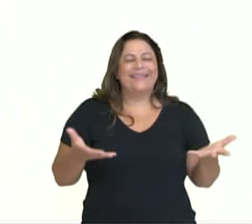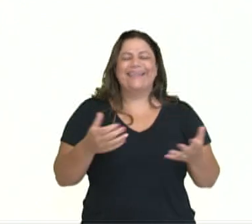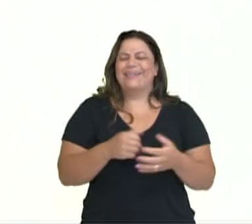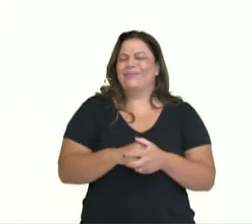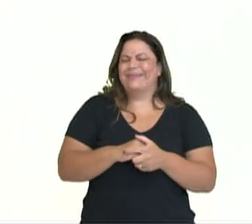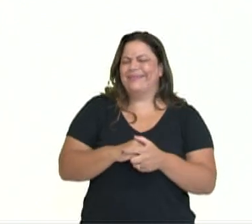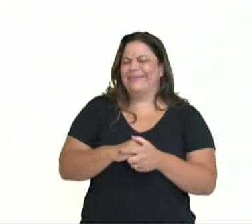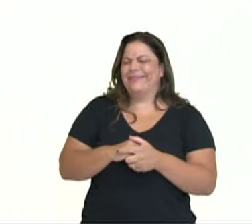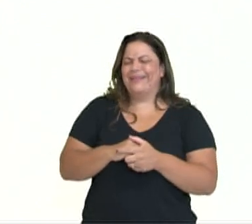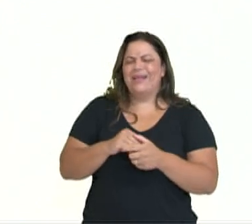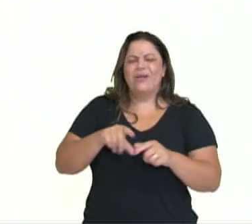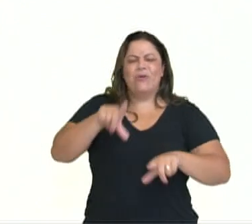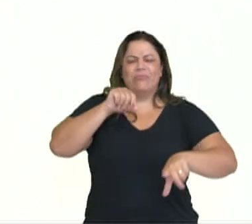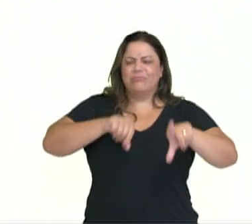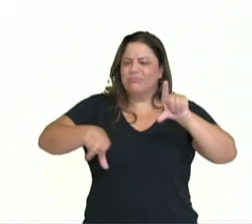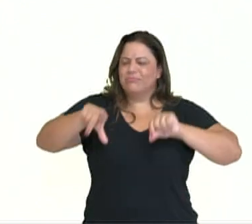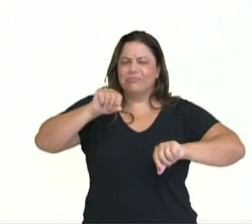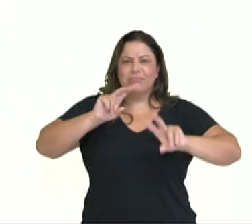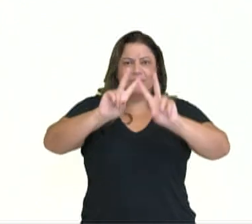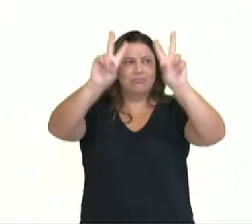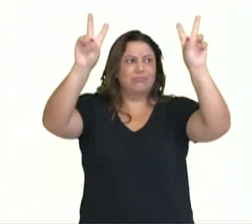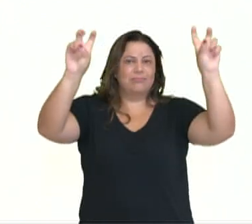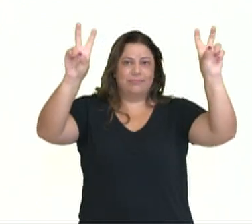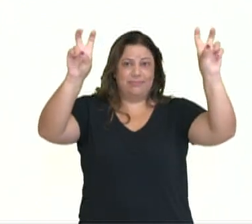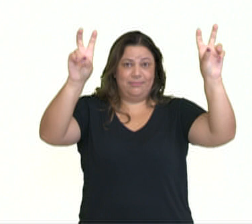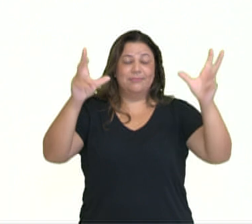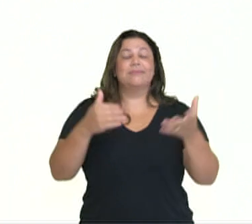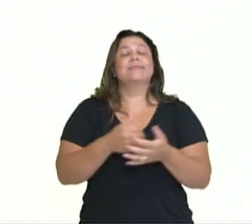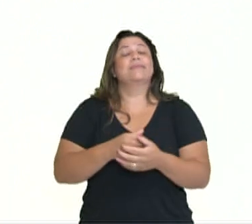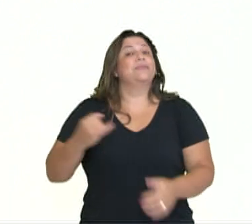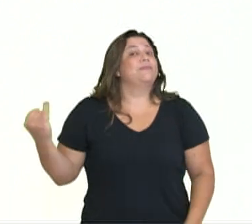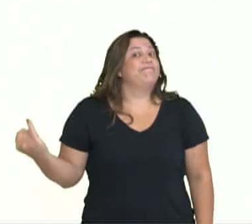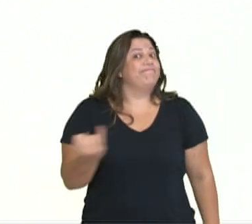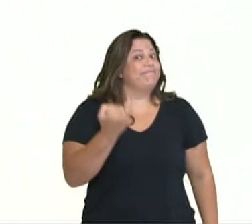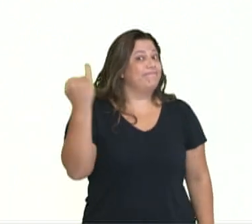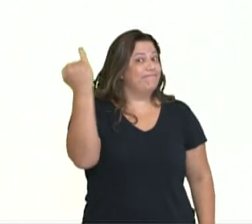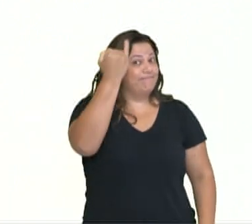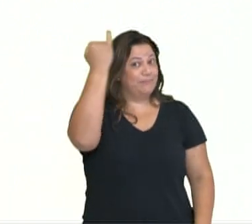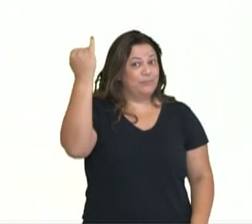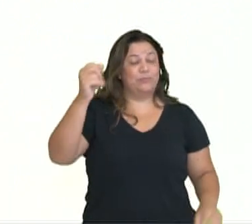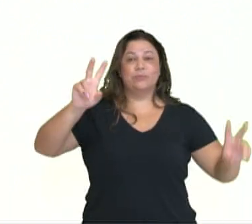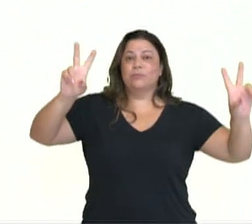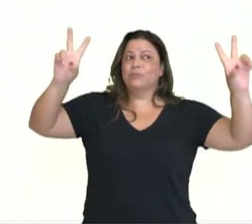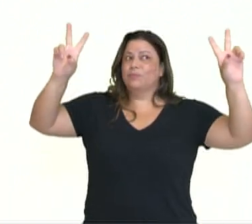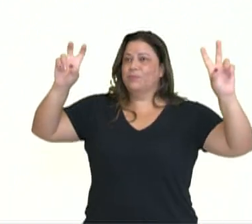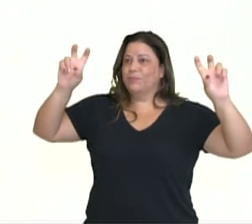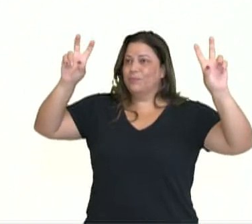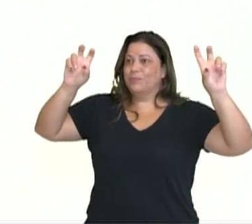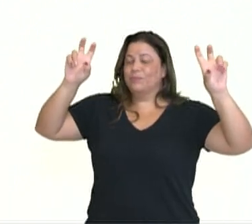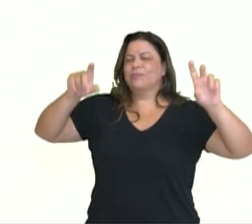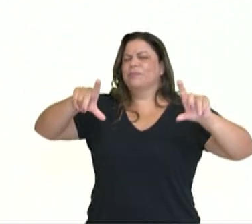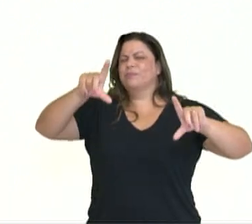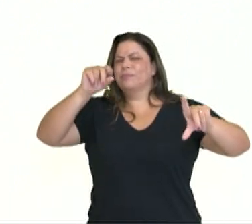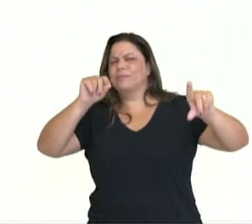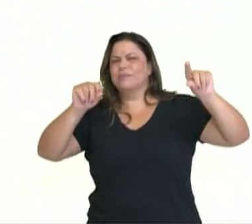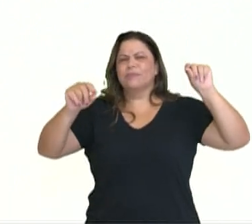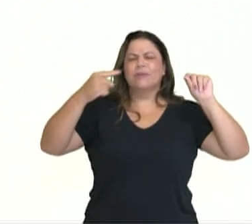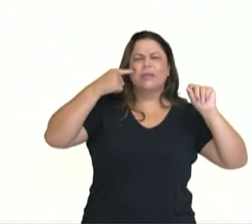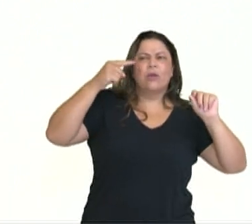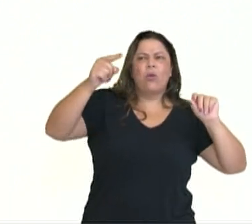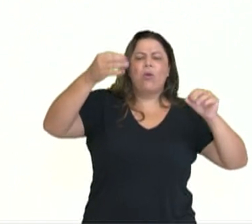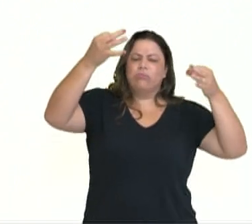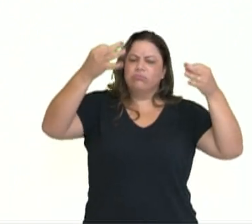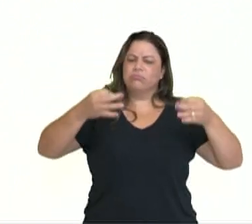que você vai ler? Pelo título. Então, é muito importante você pensar calmamente num